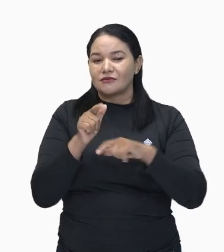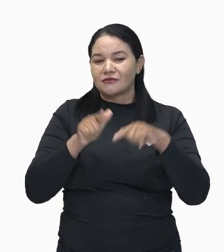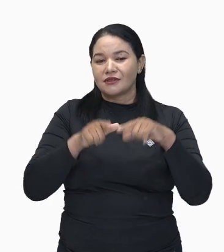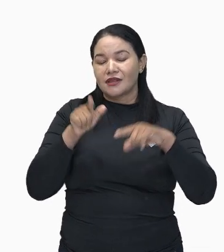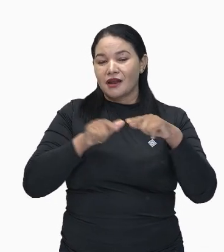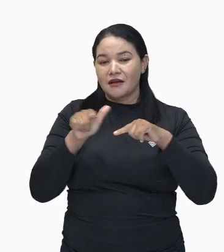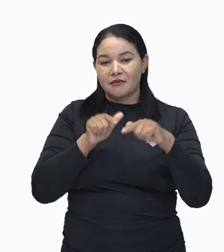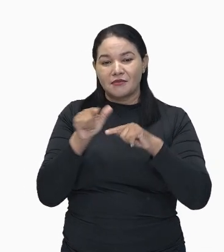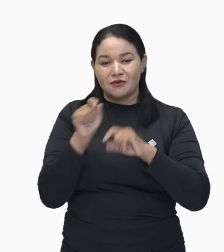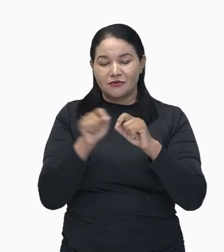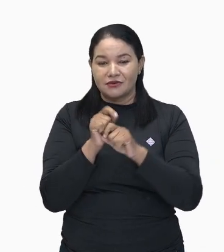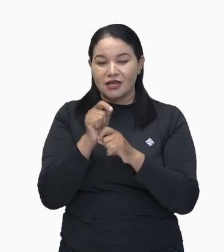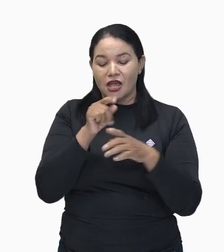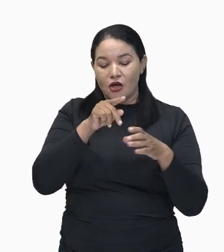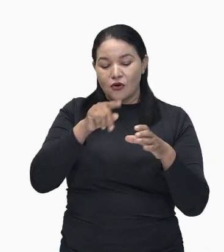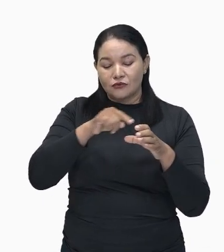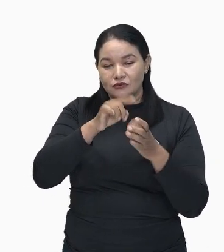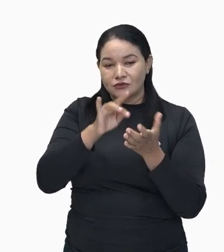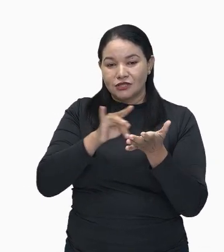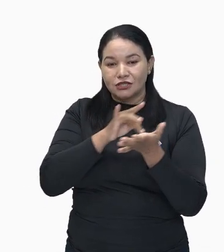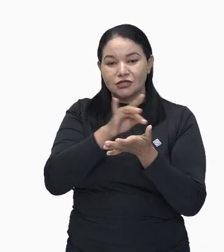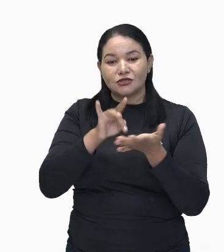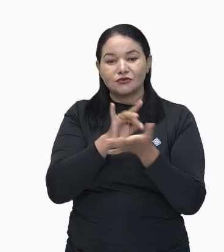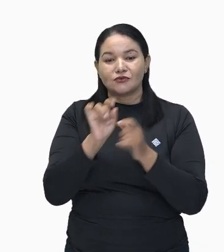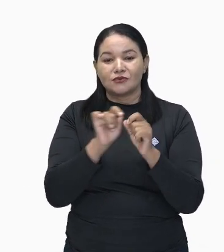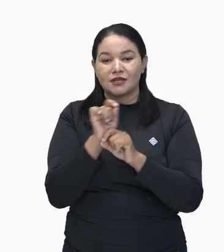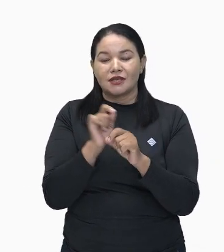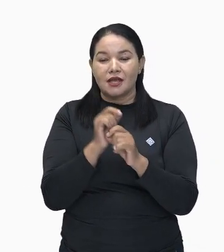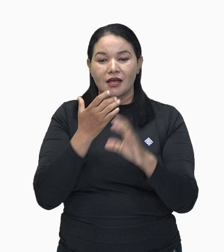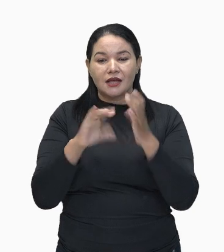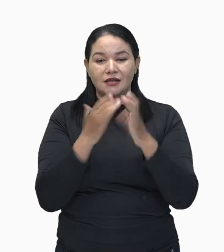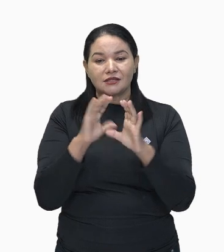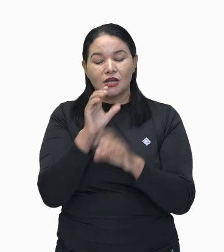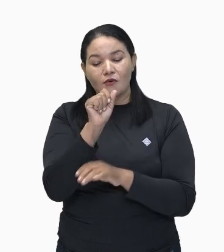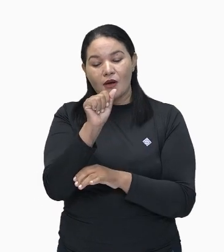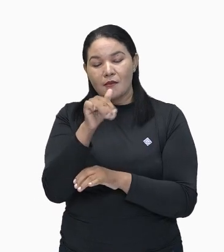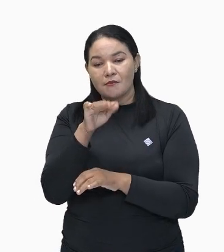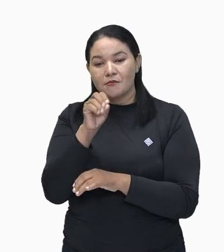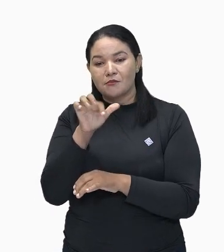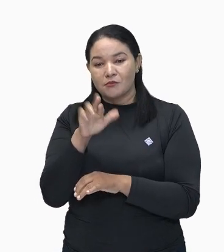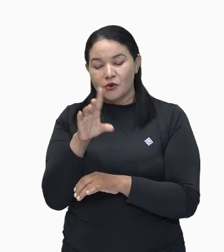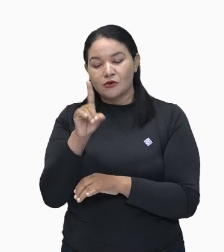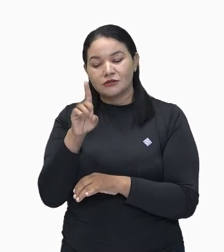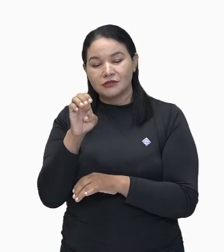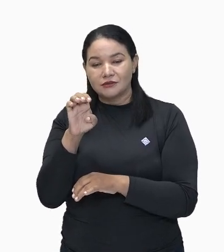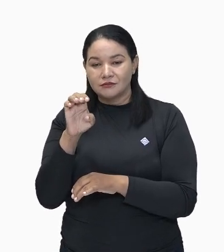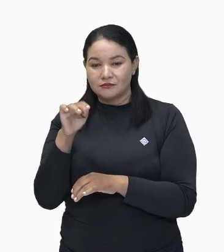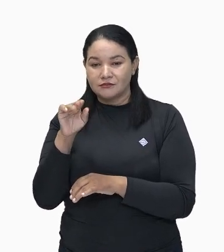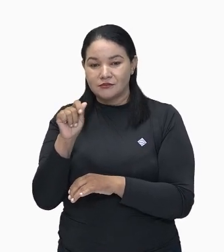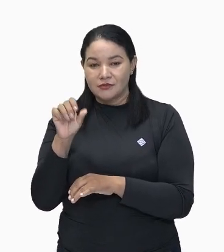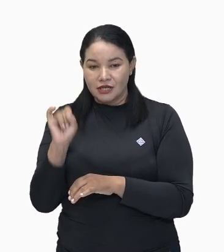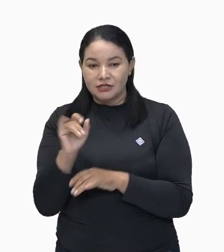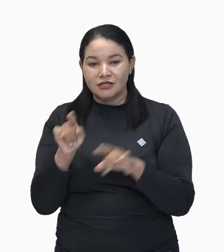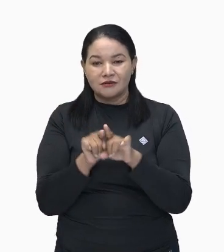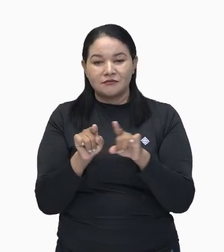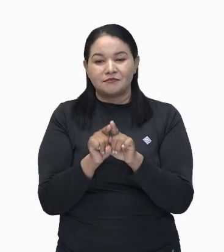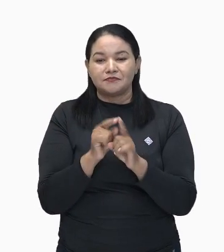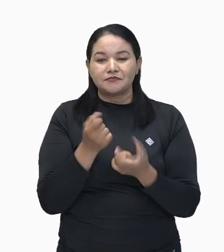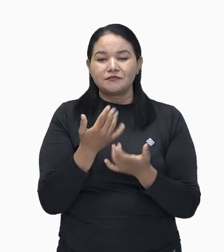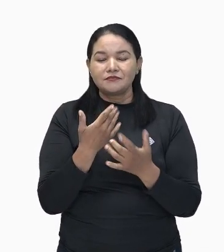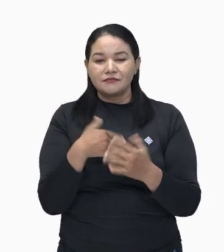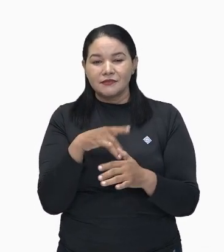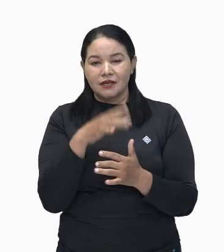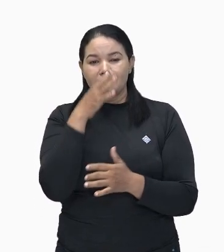Canção do Amor Demais, da cantora Elisete Cardoso. Impressionado com um som inovador de João